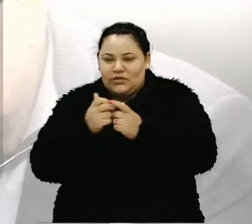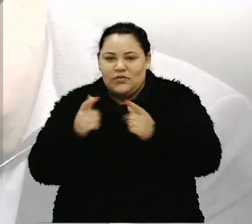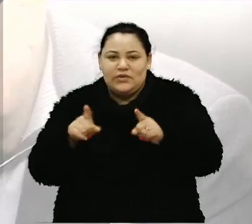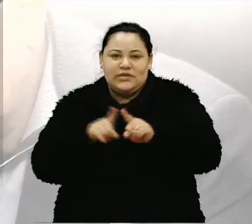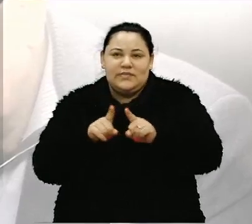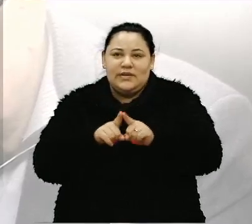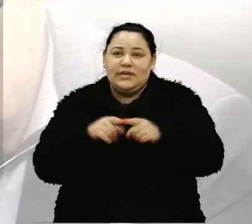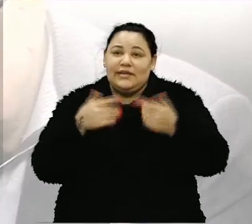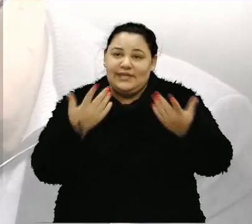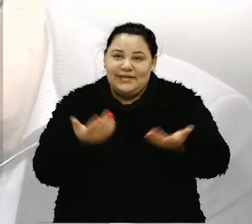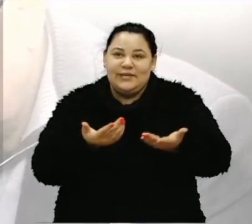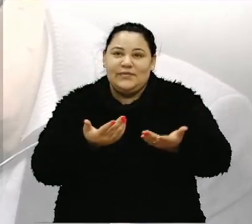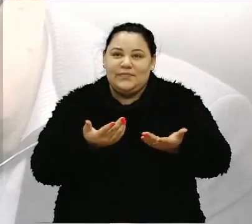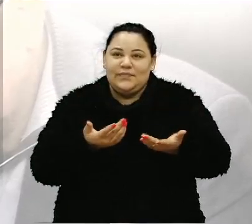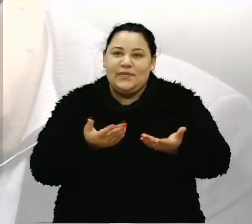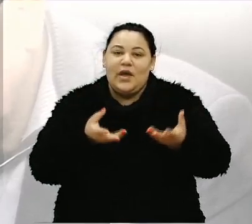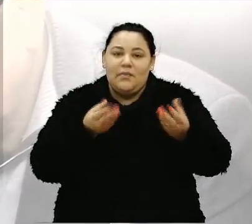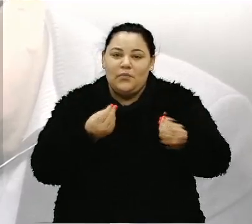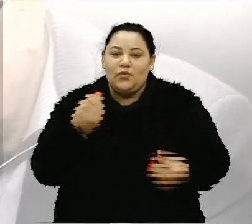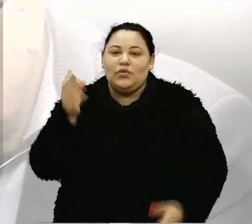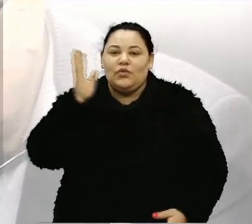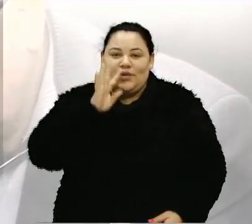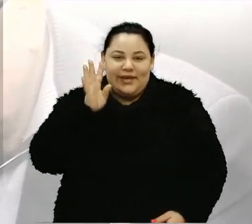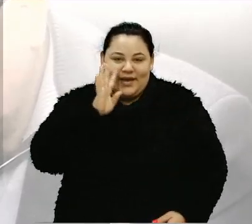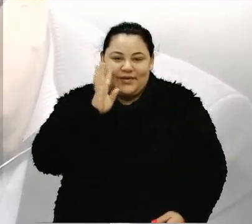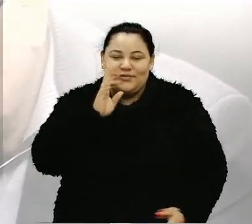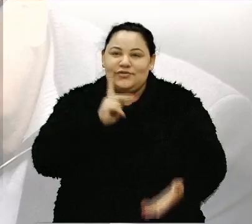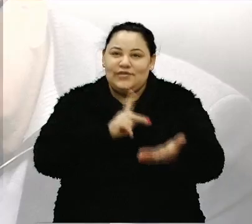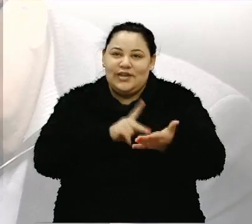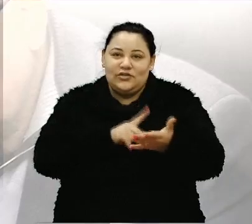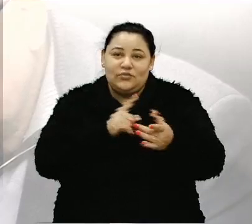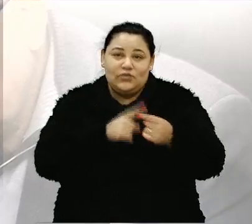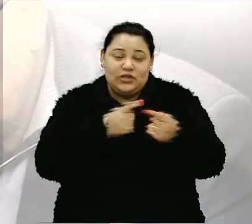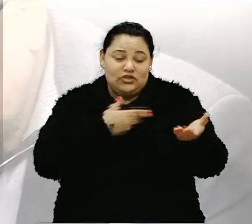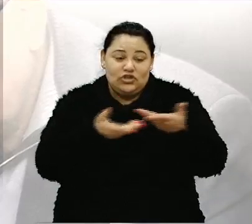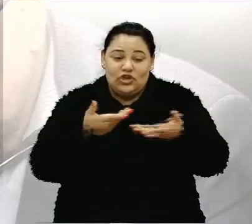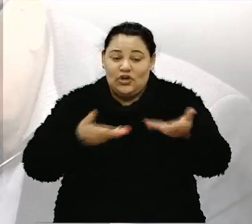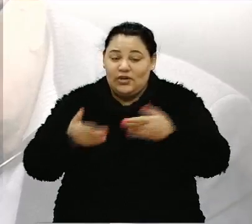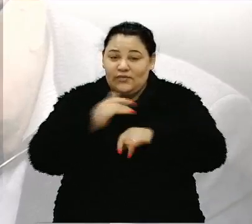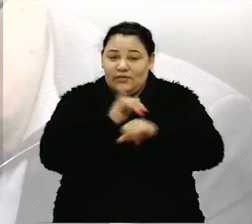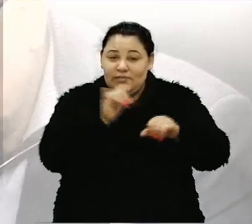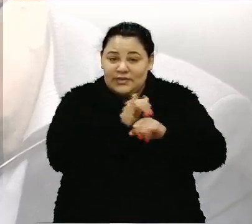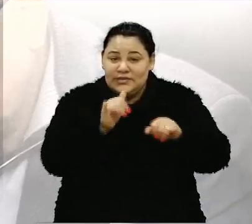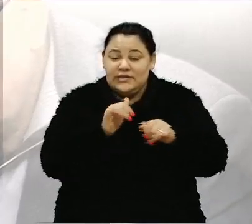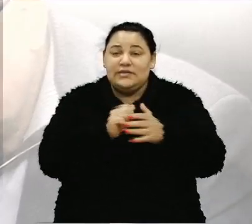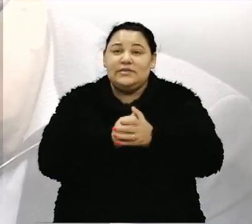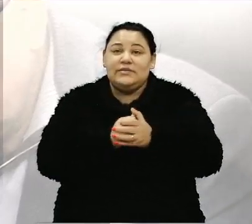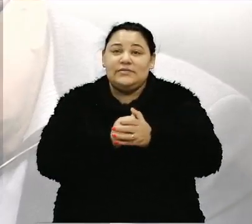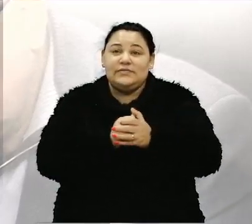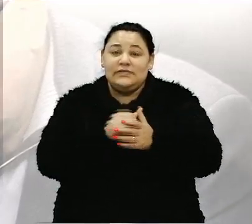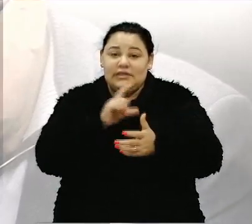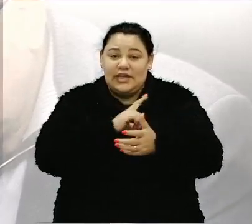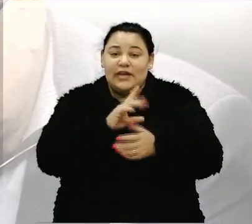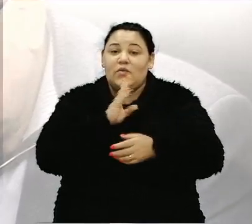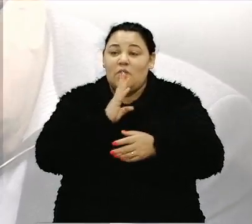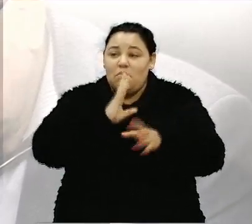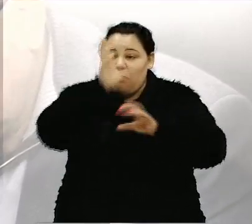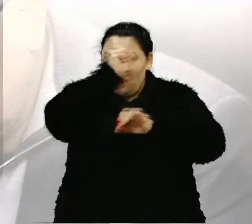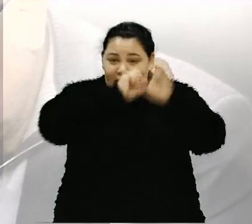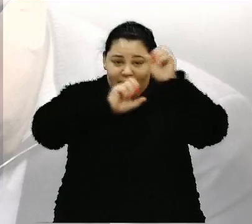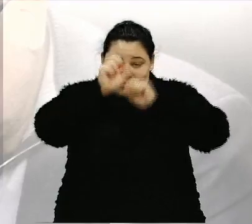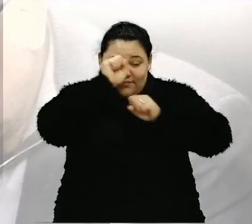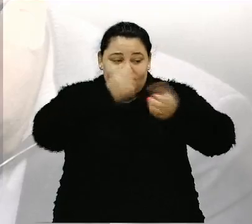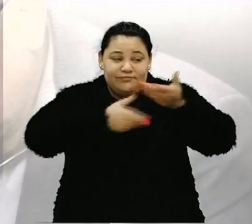processo, eu sou extremamente favorável, porque a gente troca muita informação, a gente leva conhecimento e recebe muito conhecimento aqui na cidade.